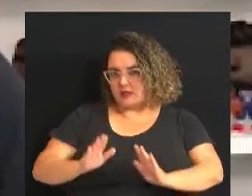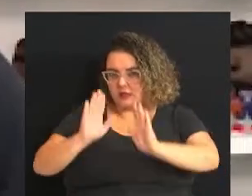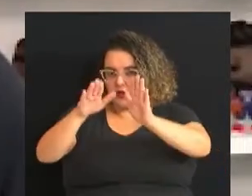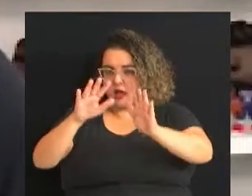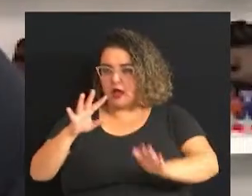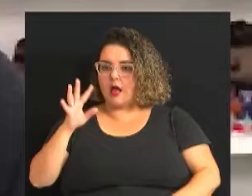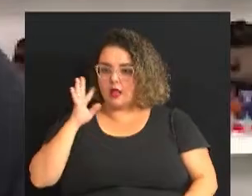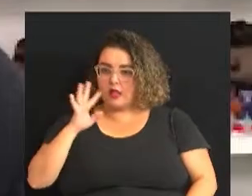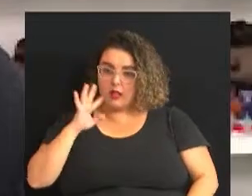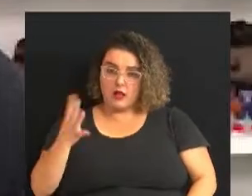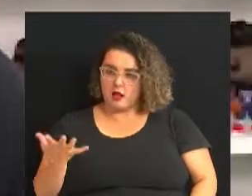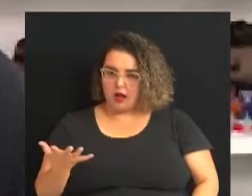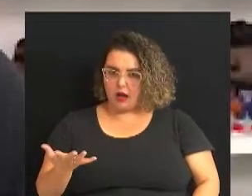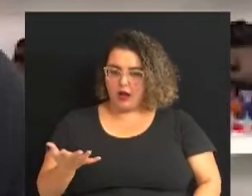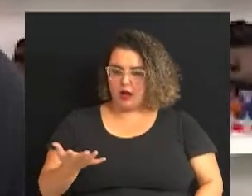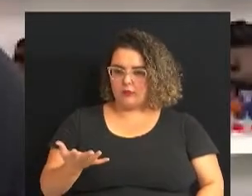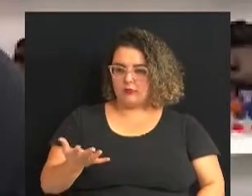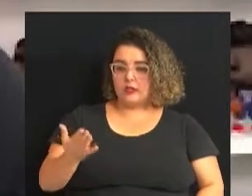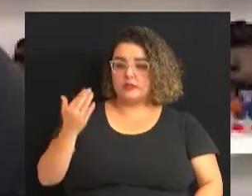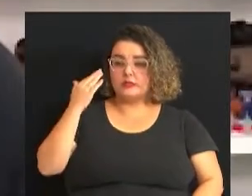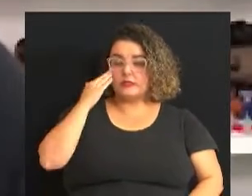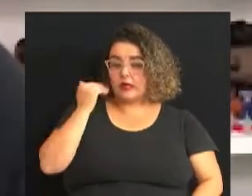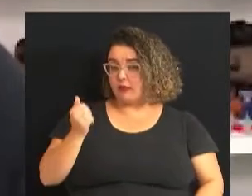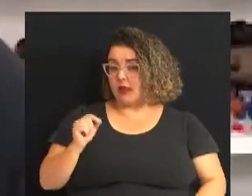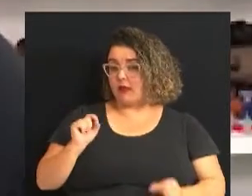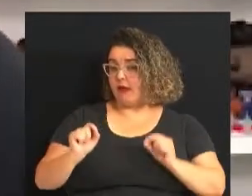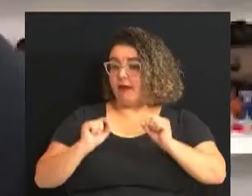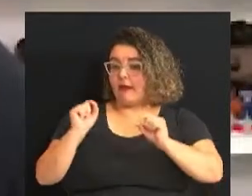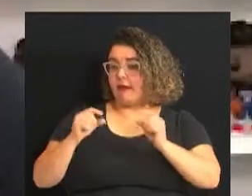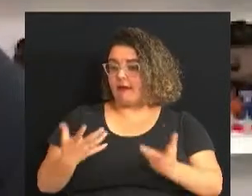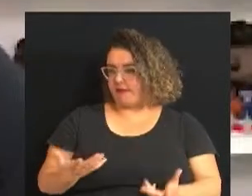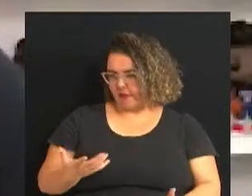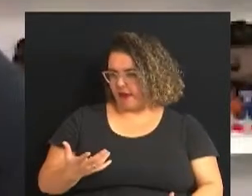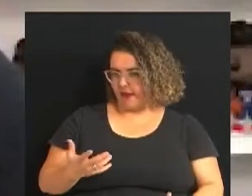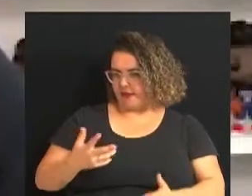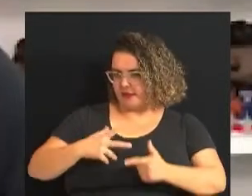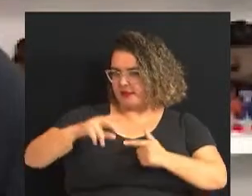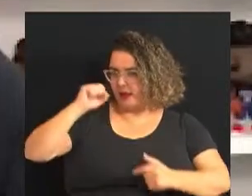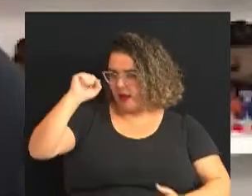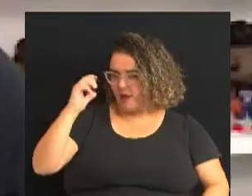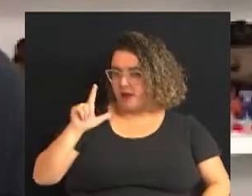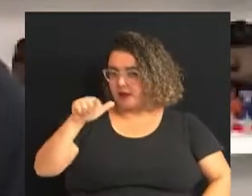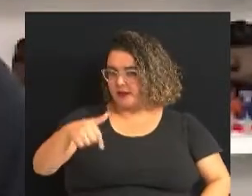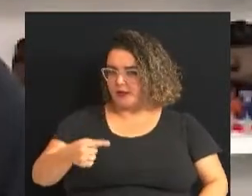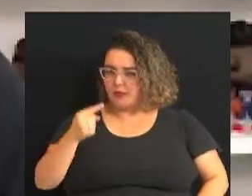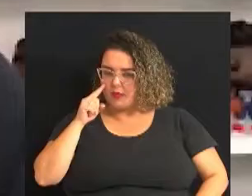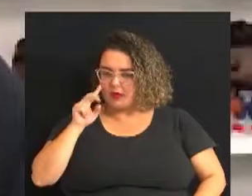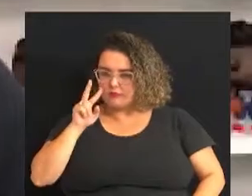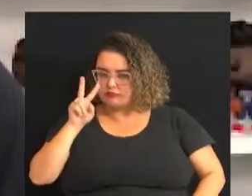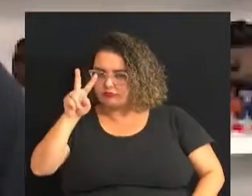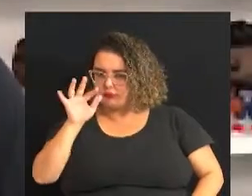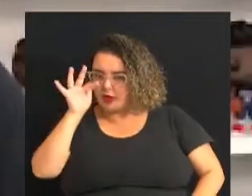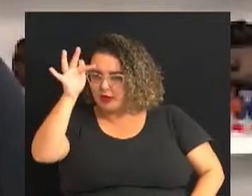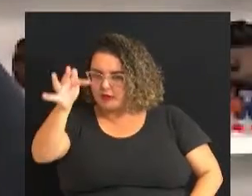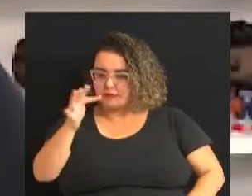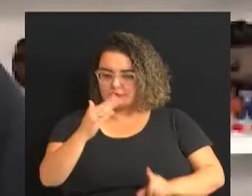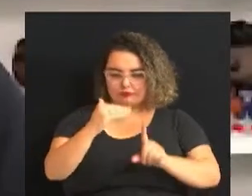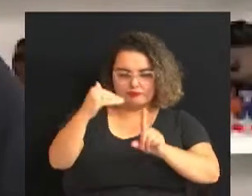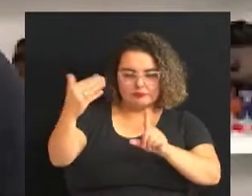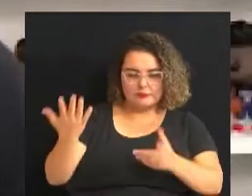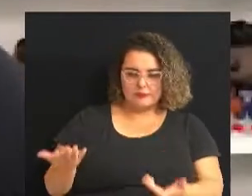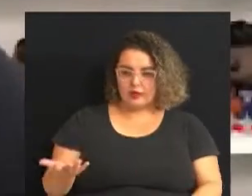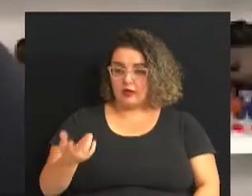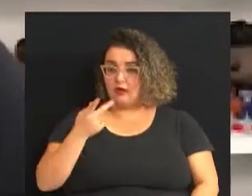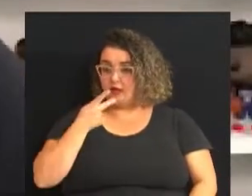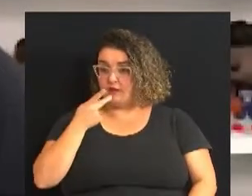né? De você saber quem realmente vai ser campeão e depois ficar de olho nas futuras estrelas. Eu falei bastante